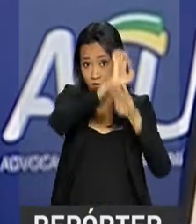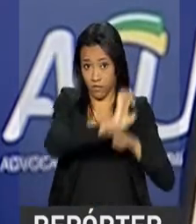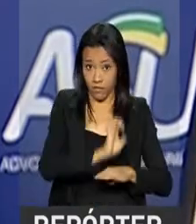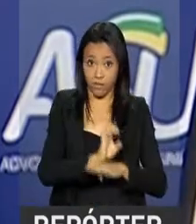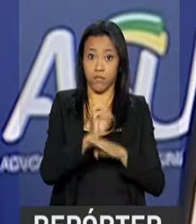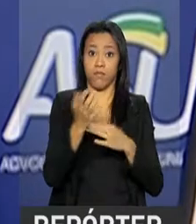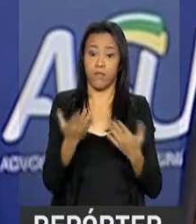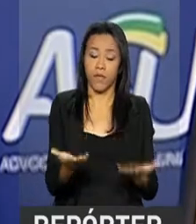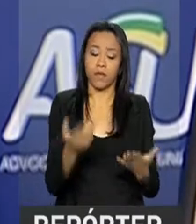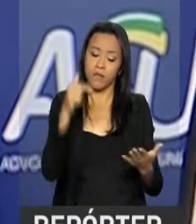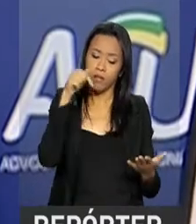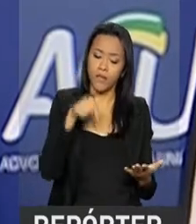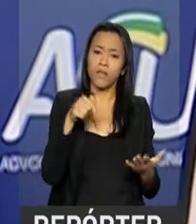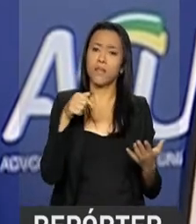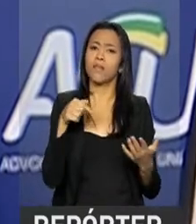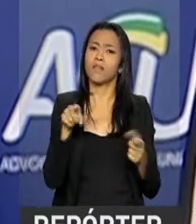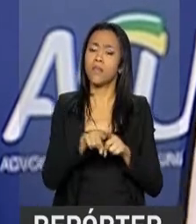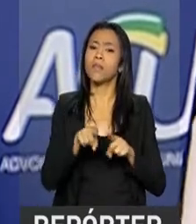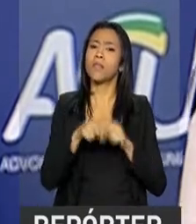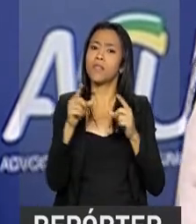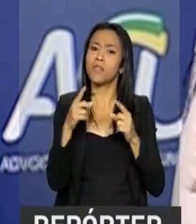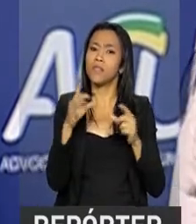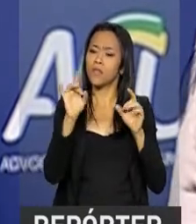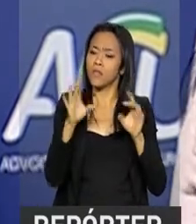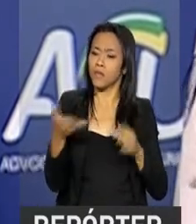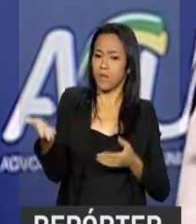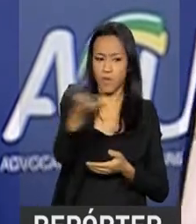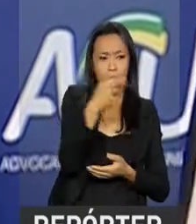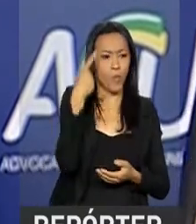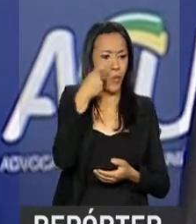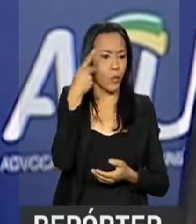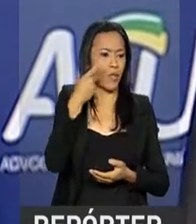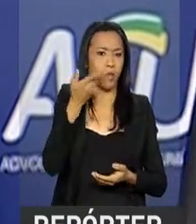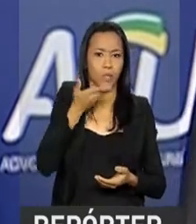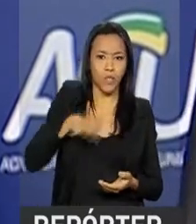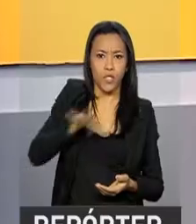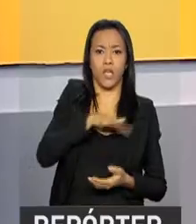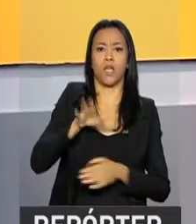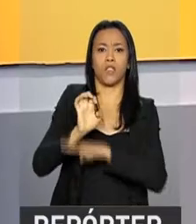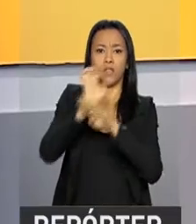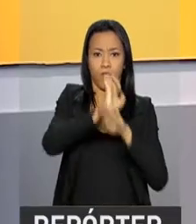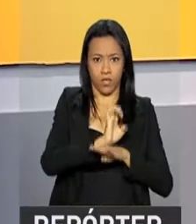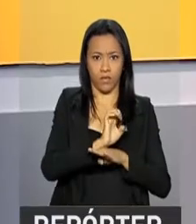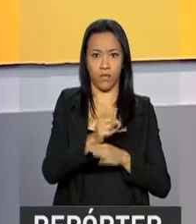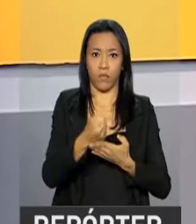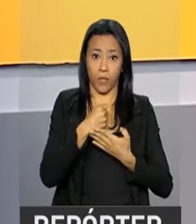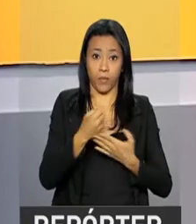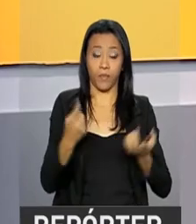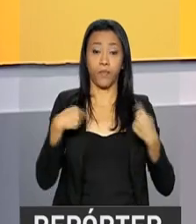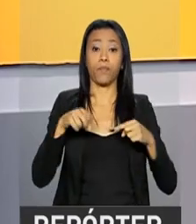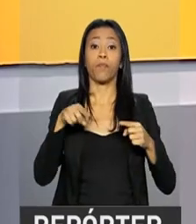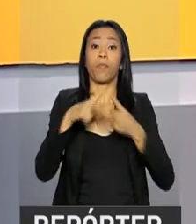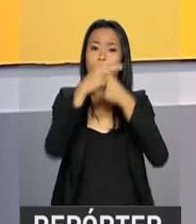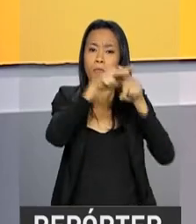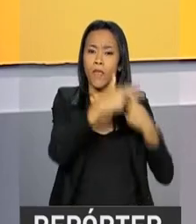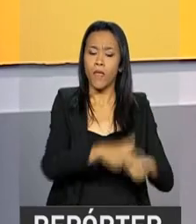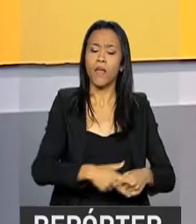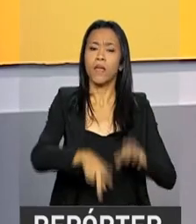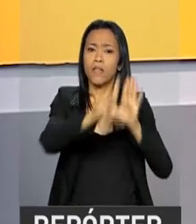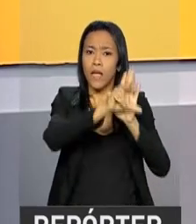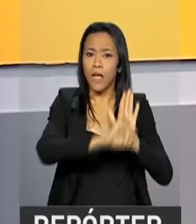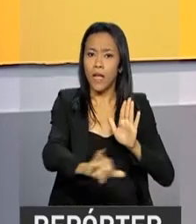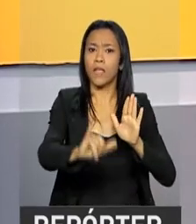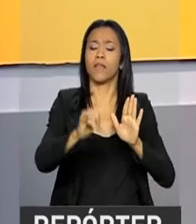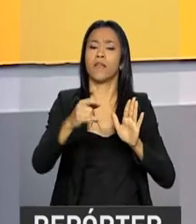da federação, aqui em especial também dos nossos colegas procuradores gerais de Estado. A modernização trabalhista